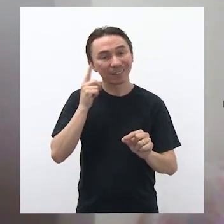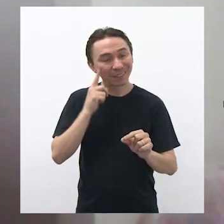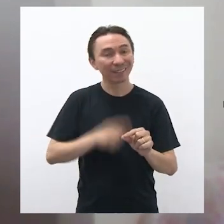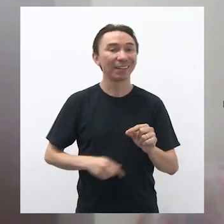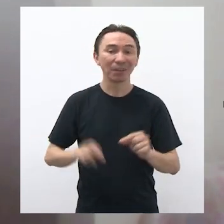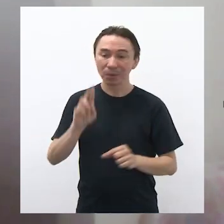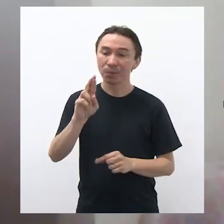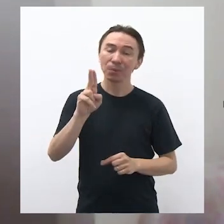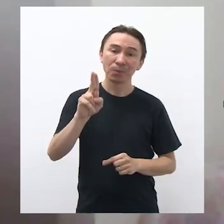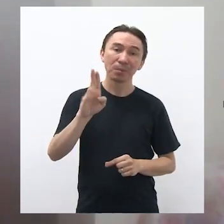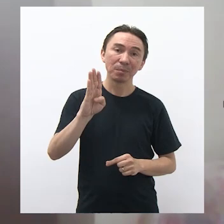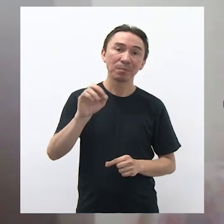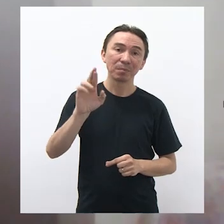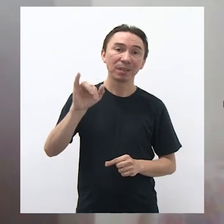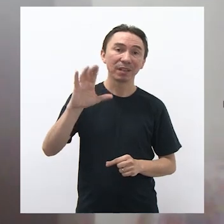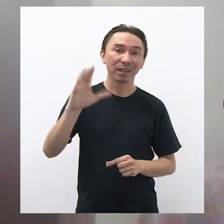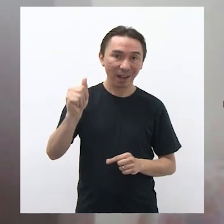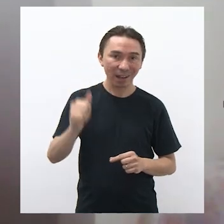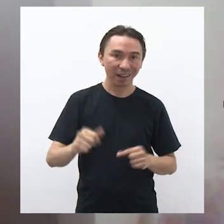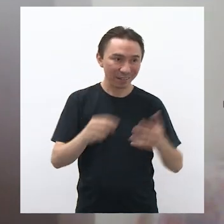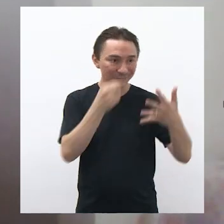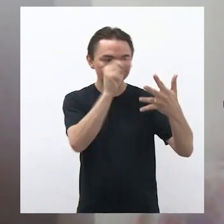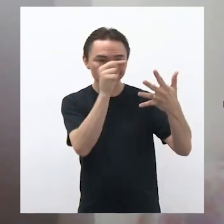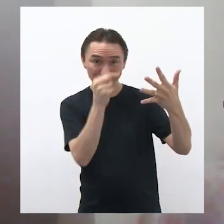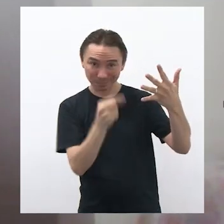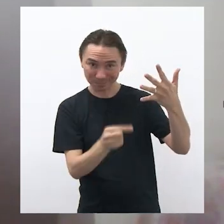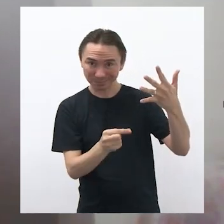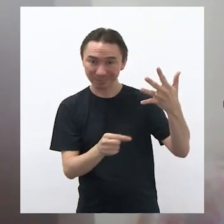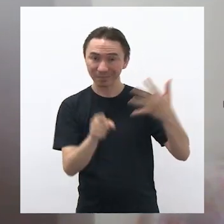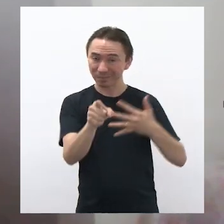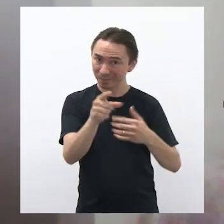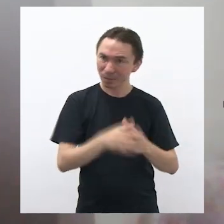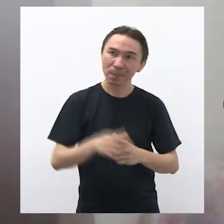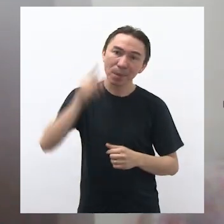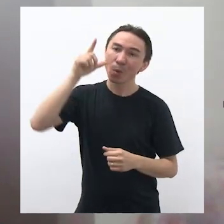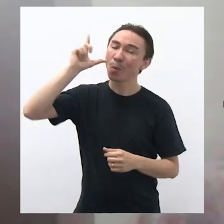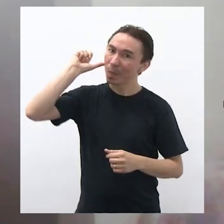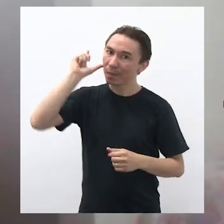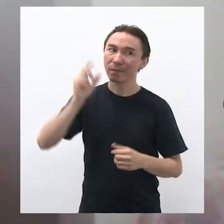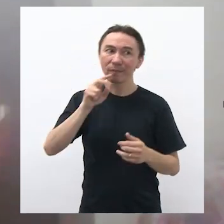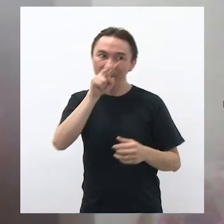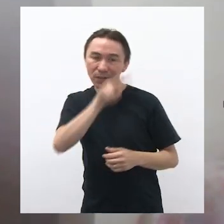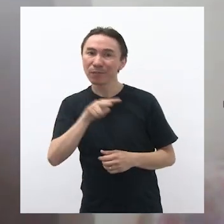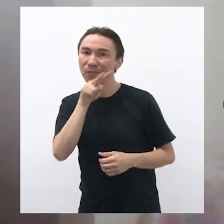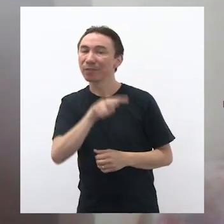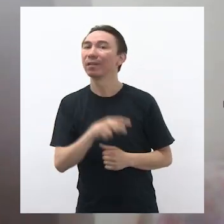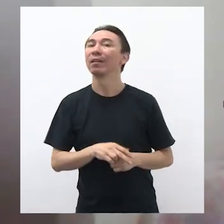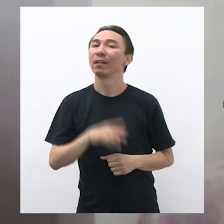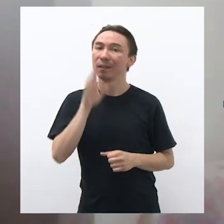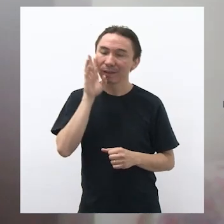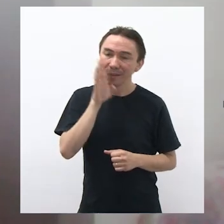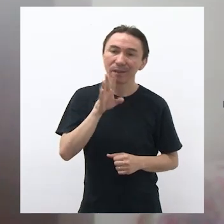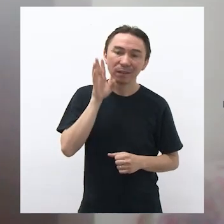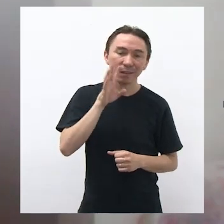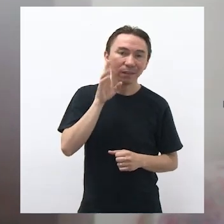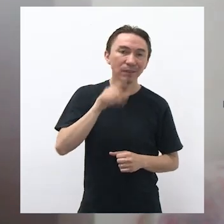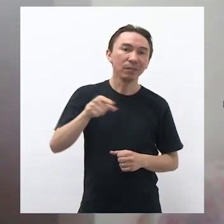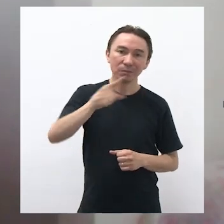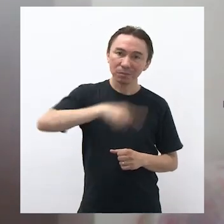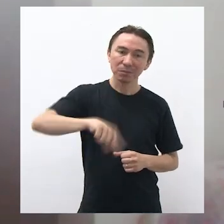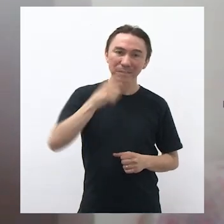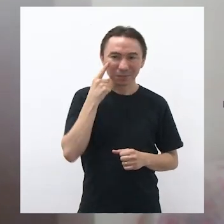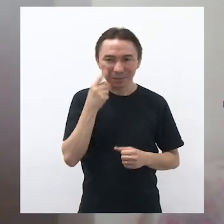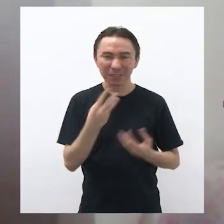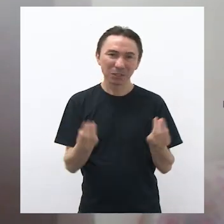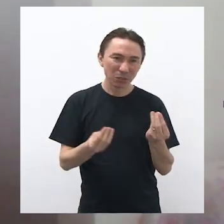das rubricas, tá bom? Então, eu já assisti a aula de ontem também, ficou bem bacana, e acho que a gente vai casando e a gente